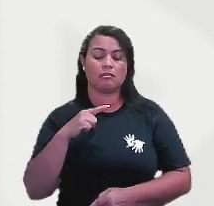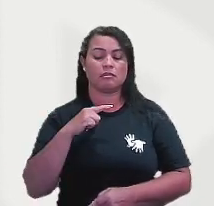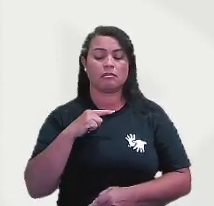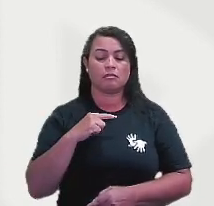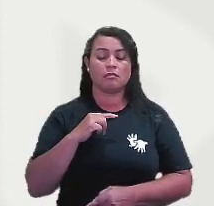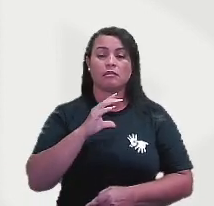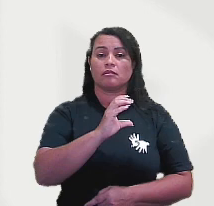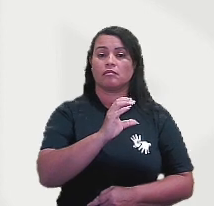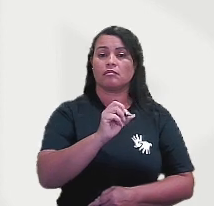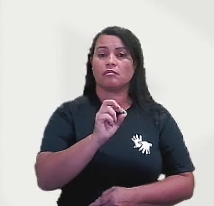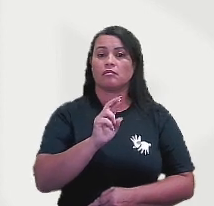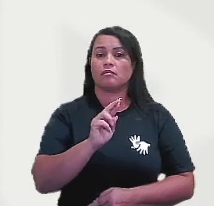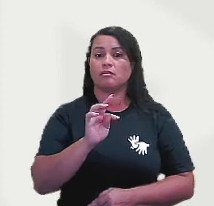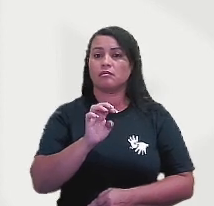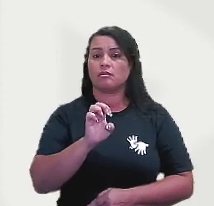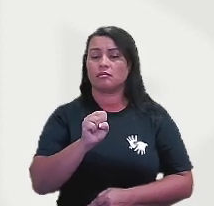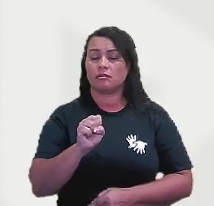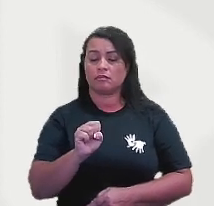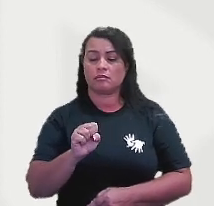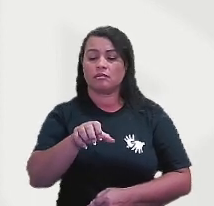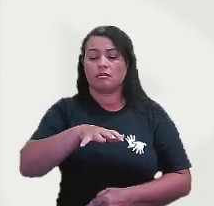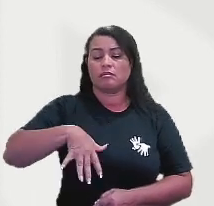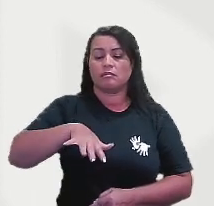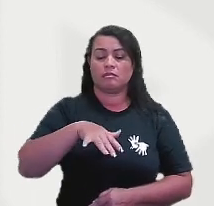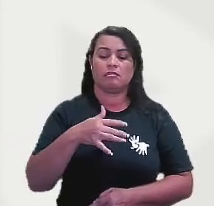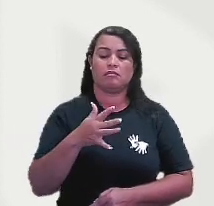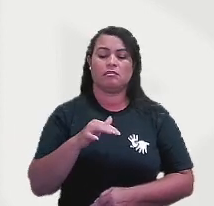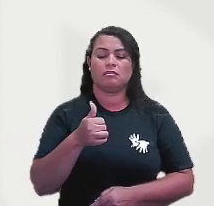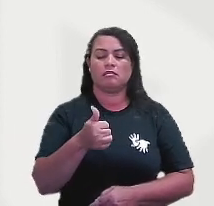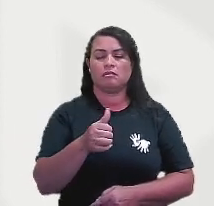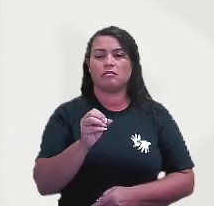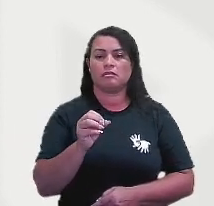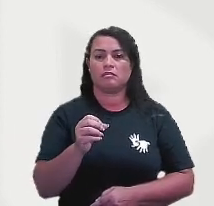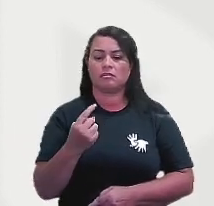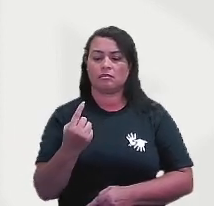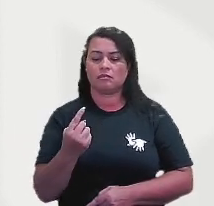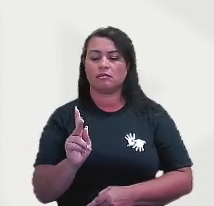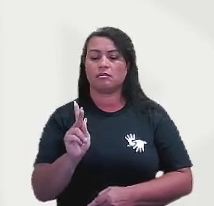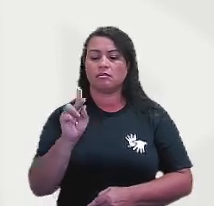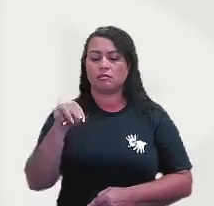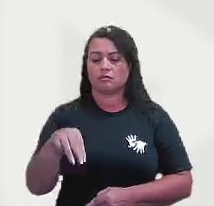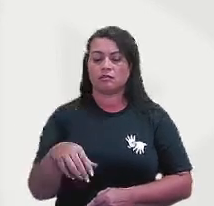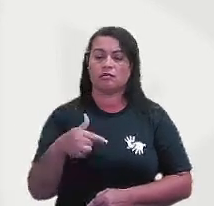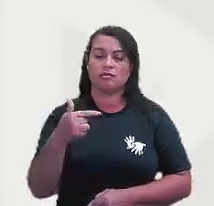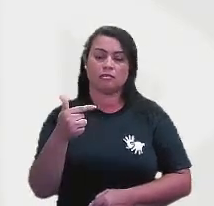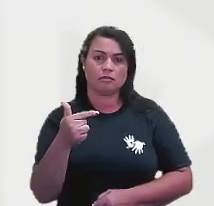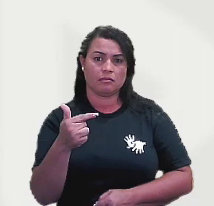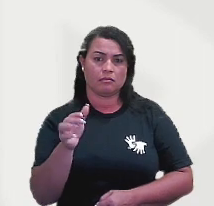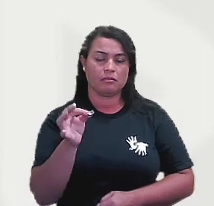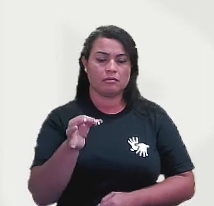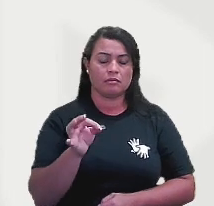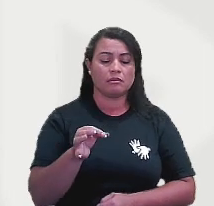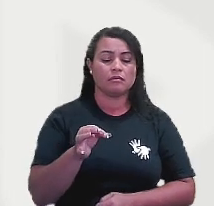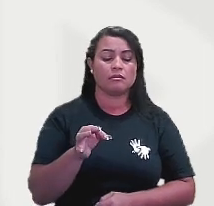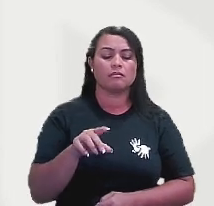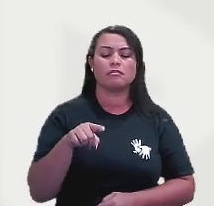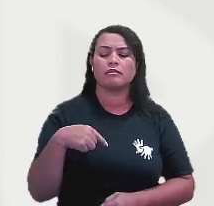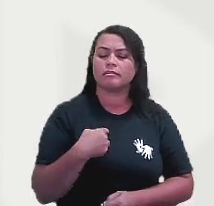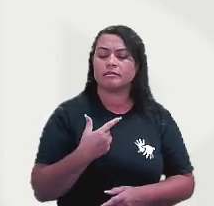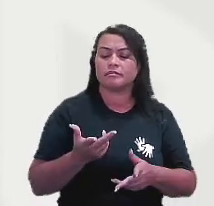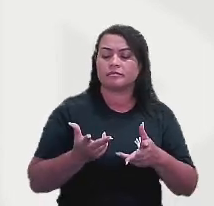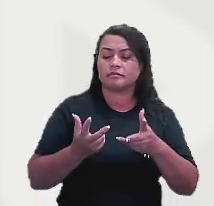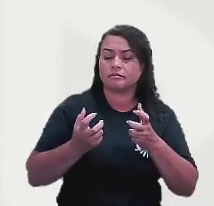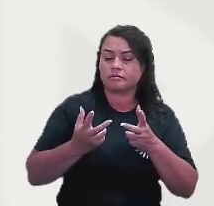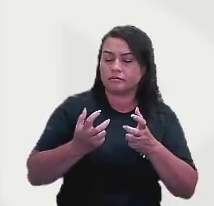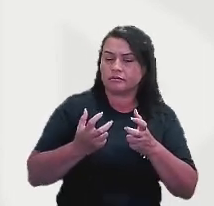E Cortês, área de aproximadamente 101 quilômetros quadrados, tá? Então, a gente percebe